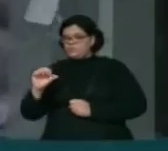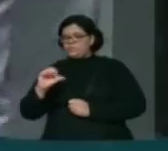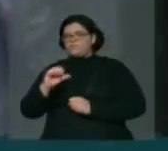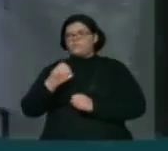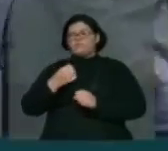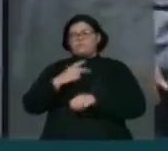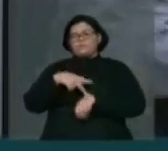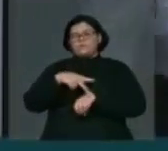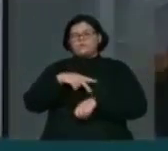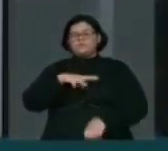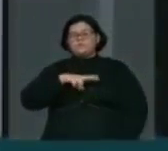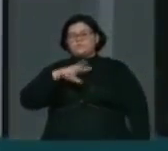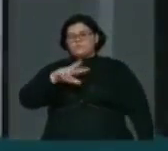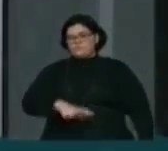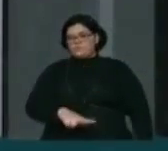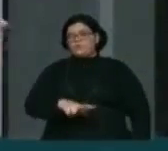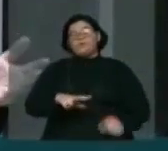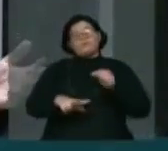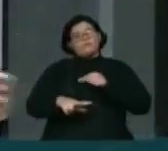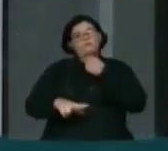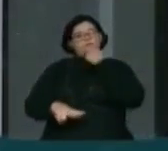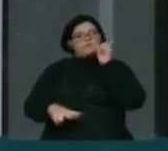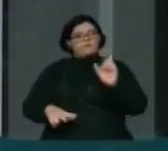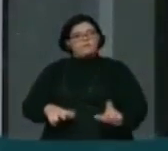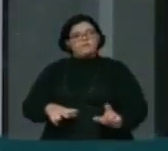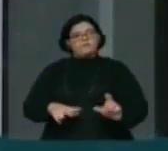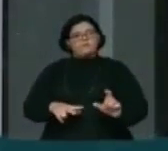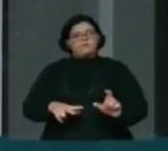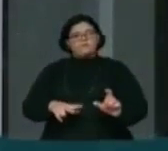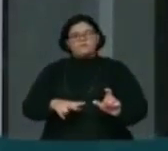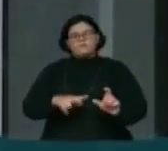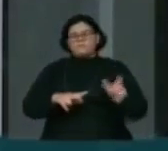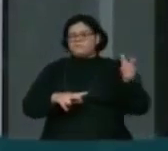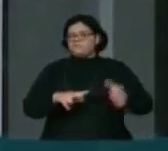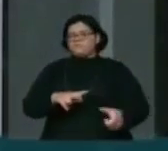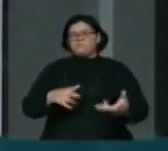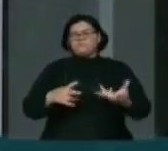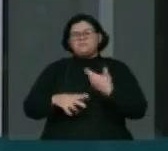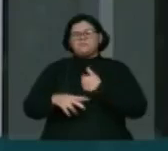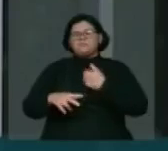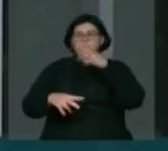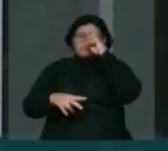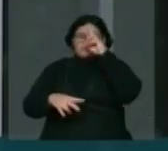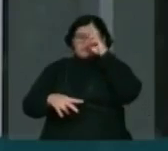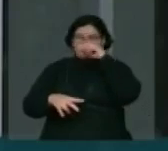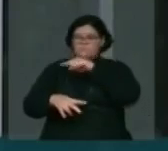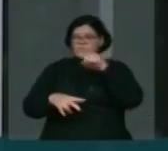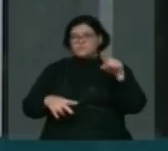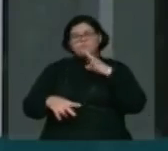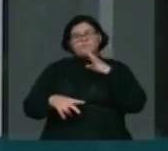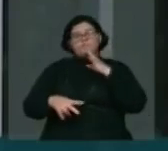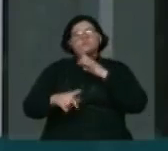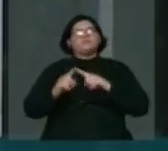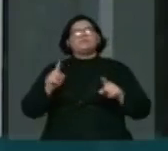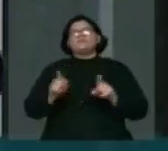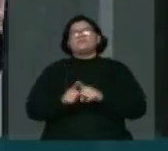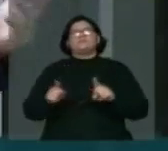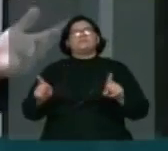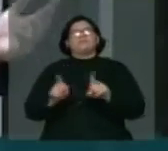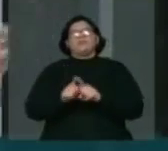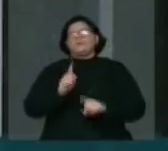Brizola, além de ser essa figura histórica que foi tratada aqui, foi realmente